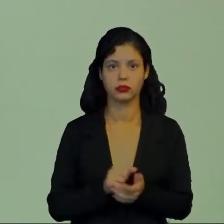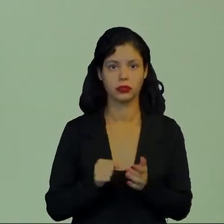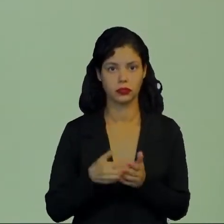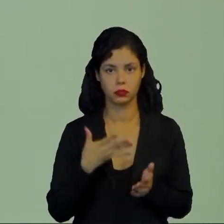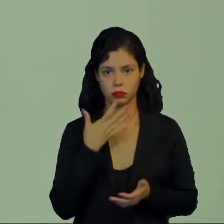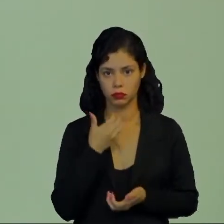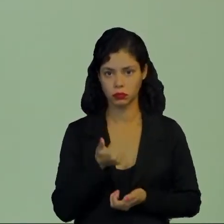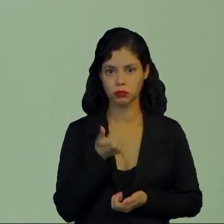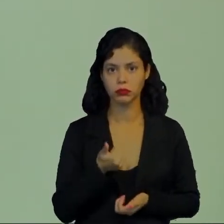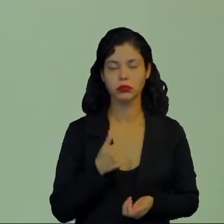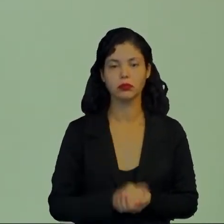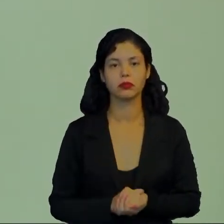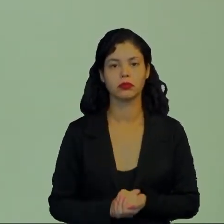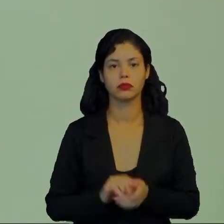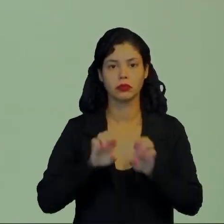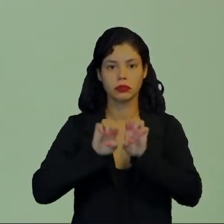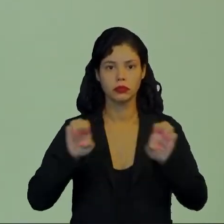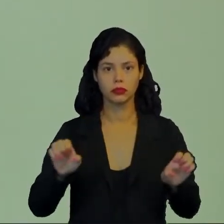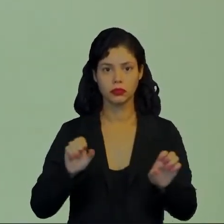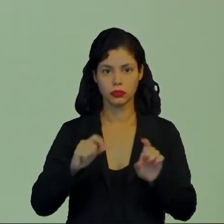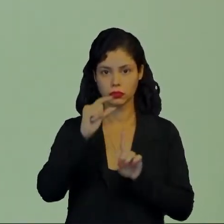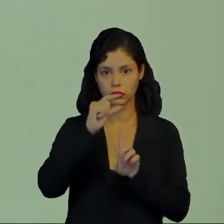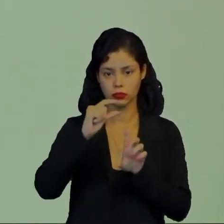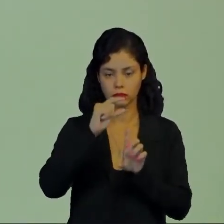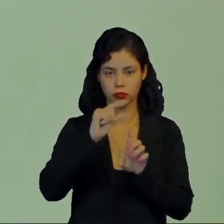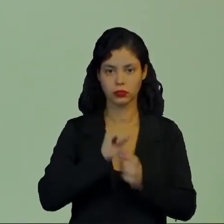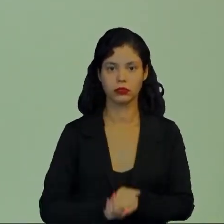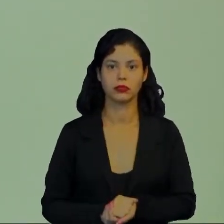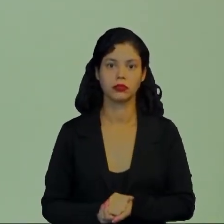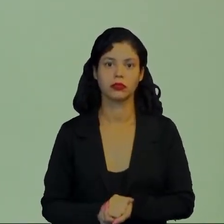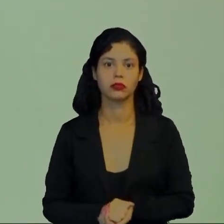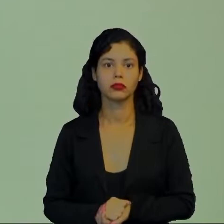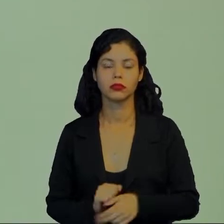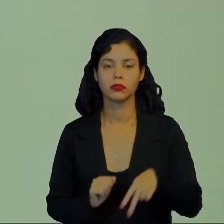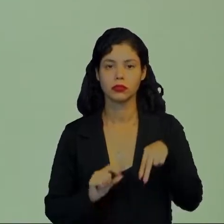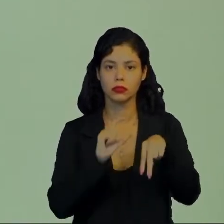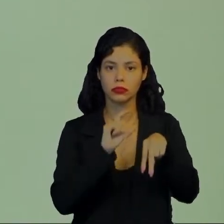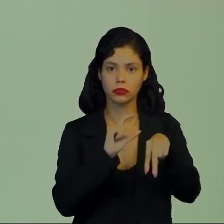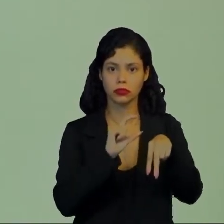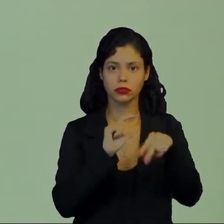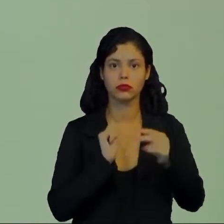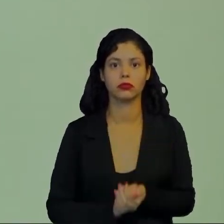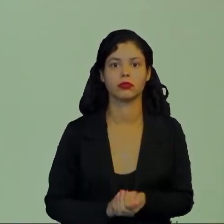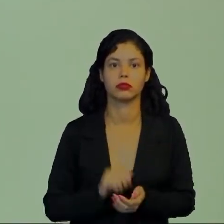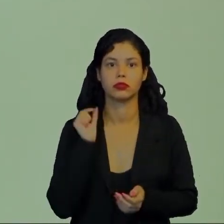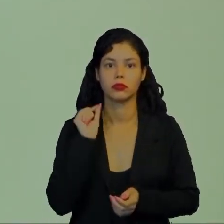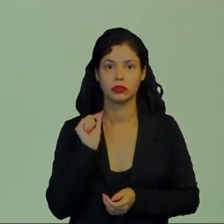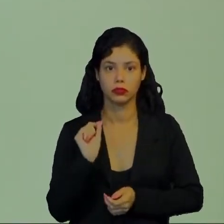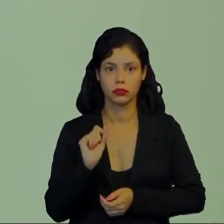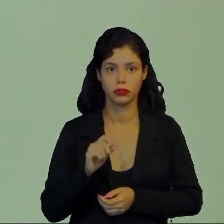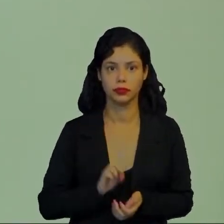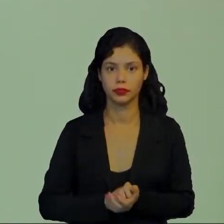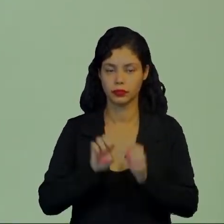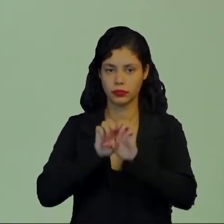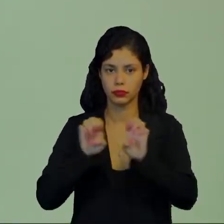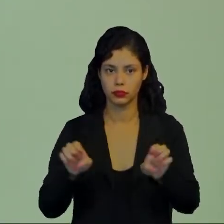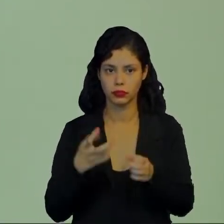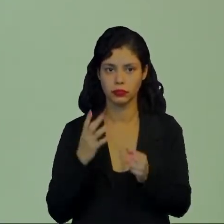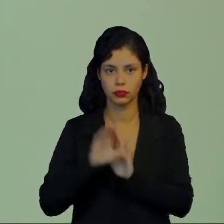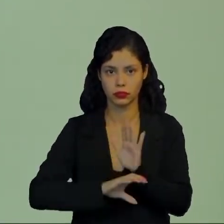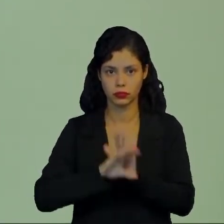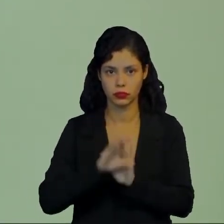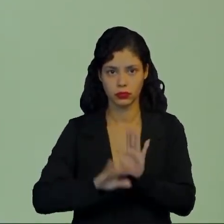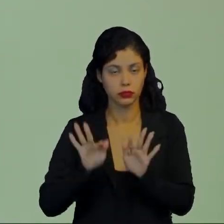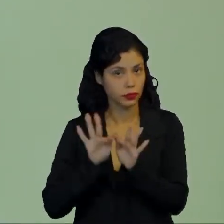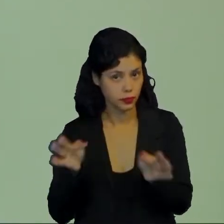muito bom, equações exponenciais, tá? Olha só, falar de equações exponenciais é um